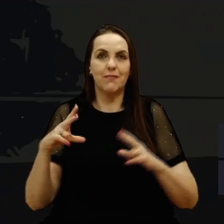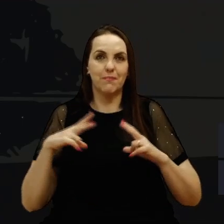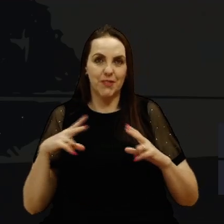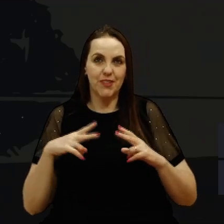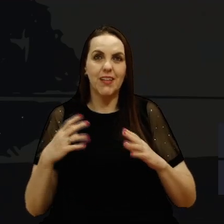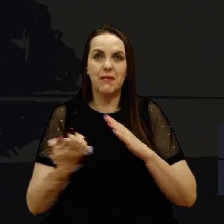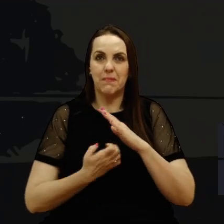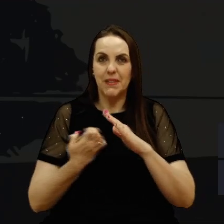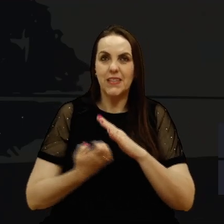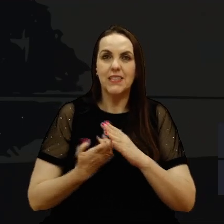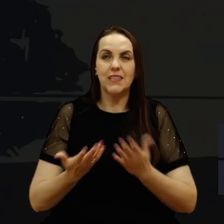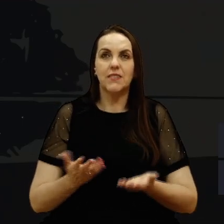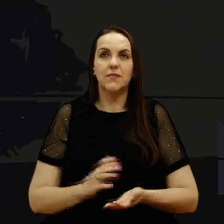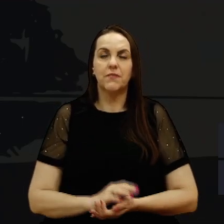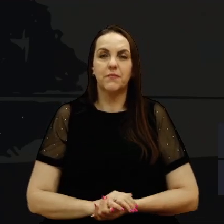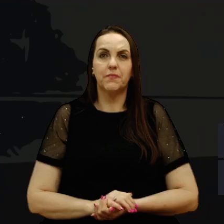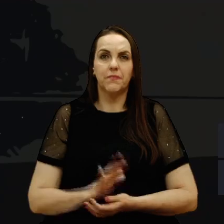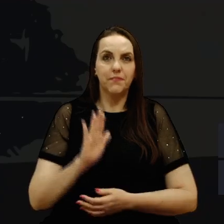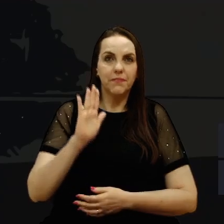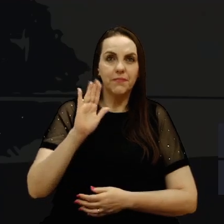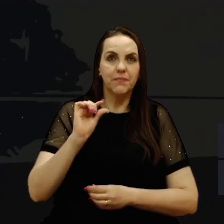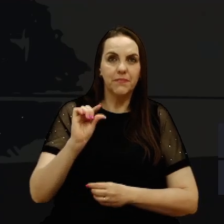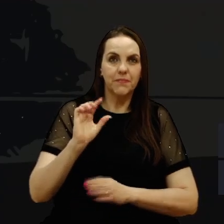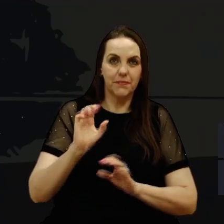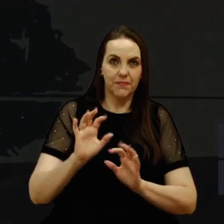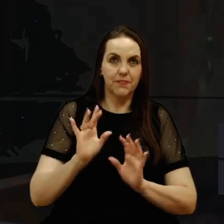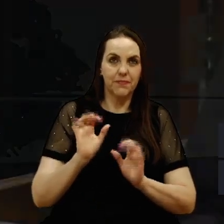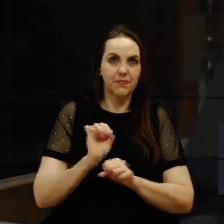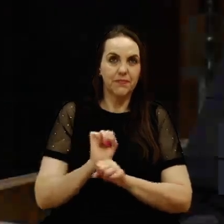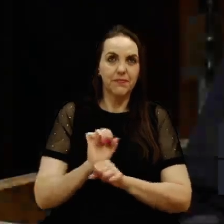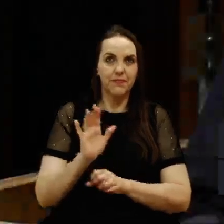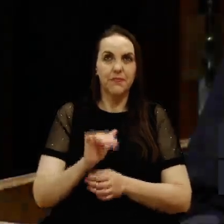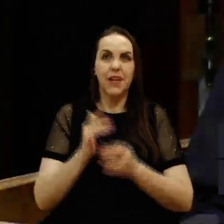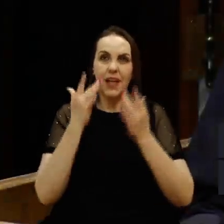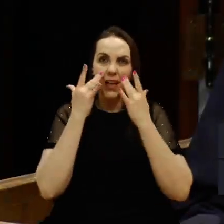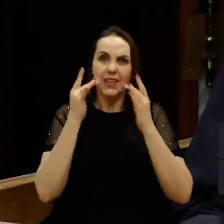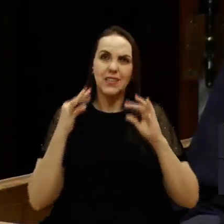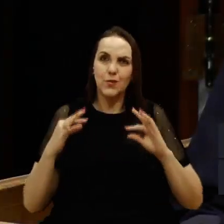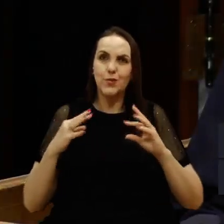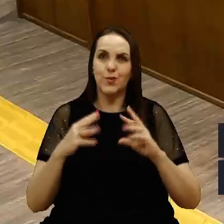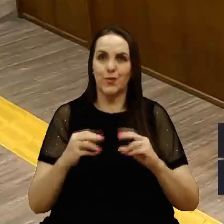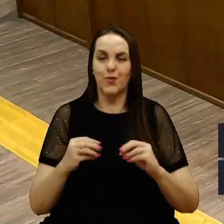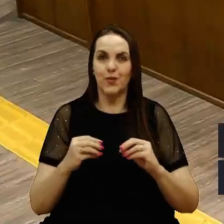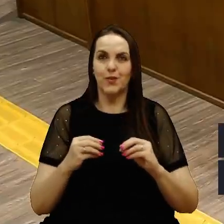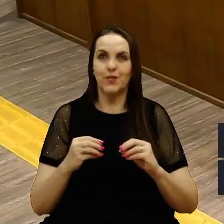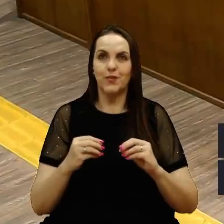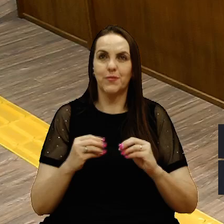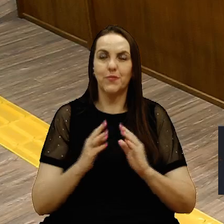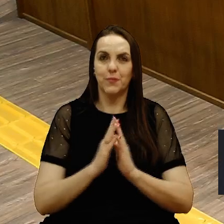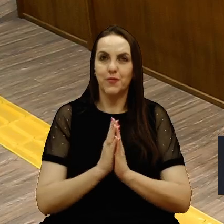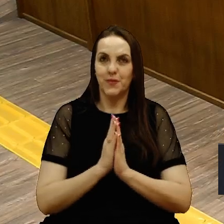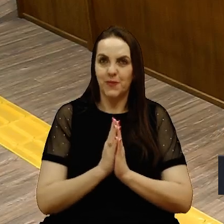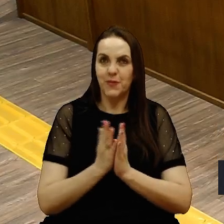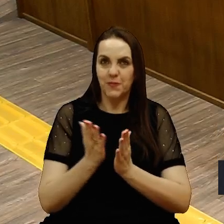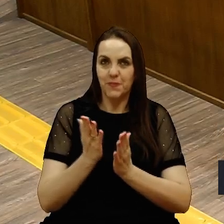privada. Vereador Pedro, só um minutinho. Eu vou pedir atenção de todos e de todas. Nós estamos na nossa